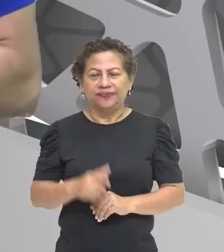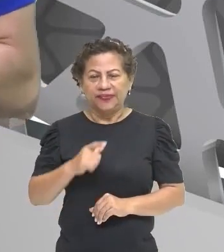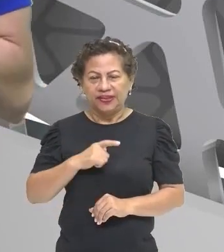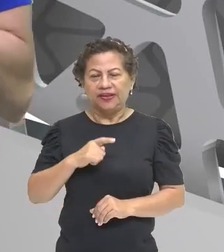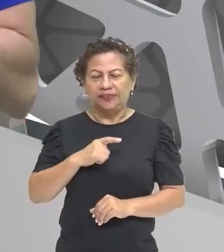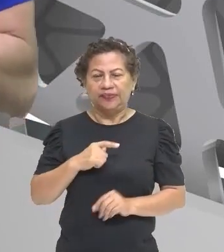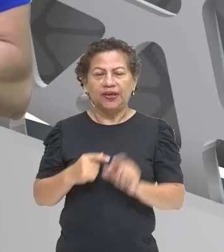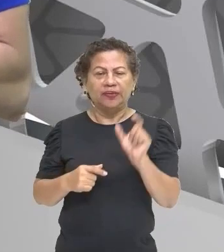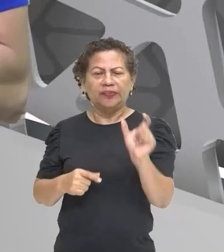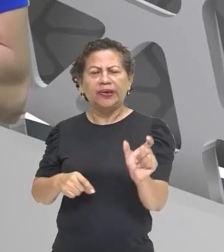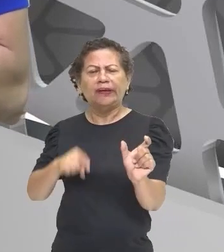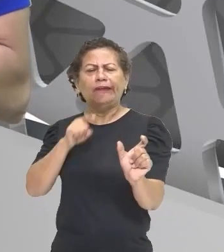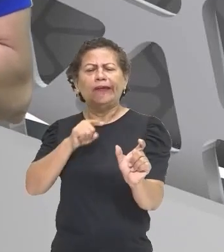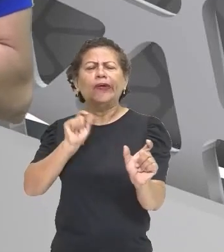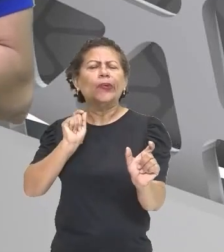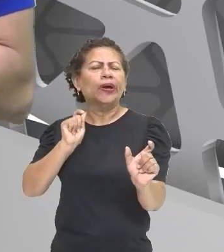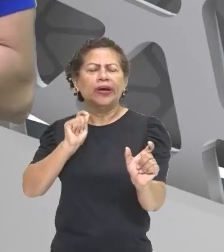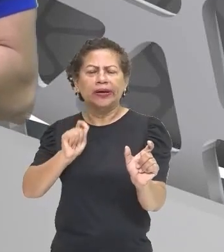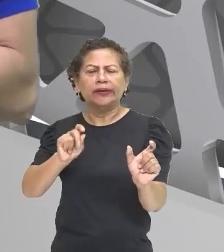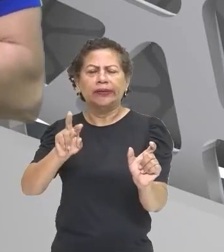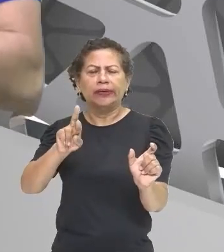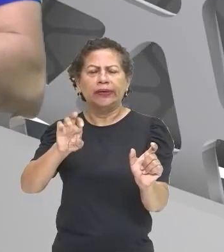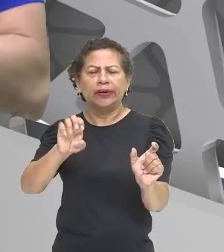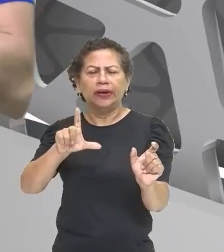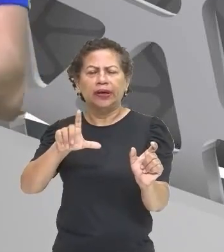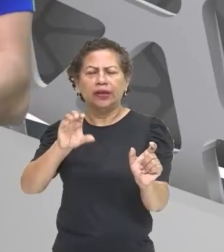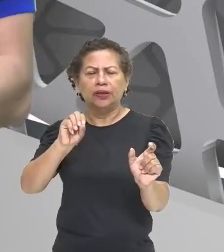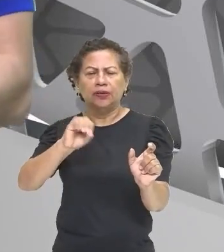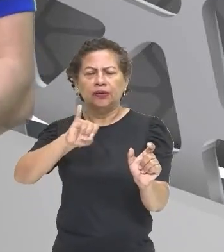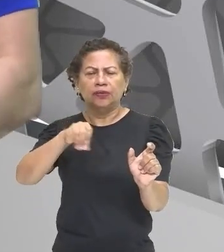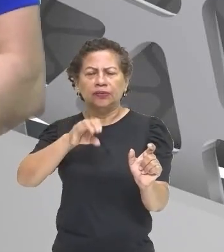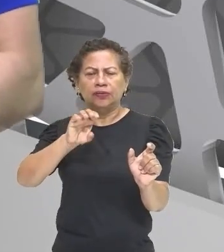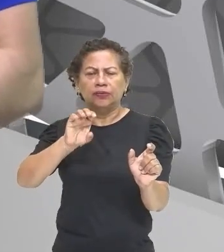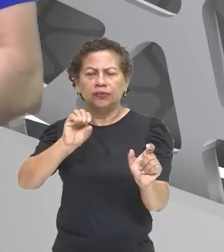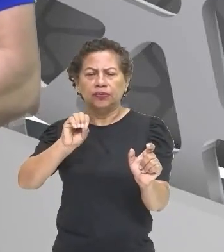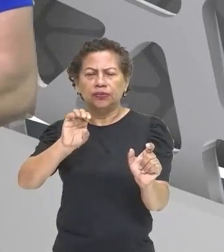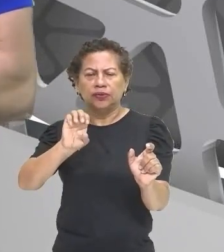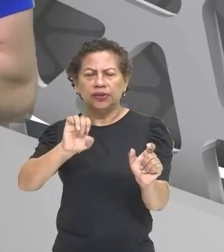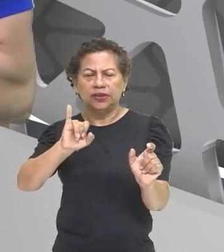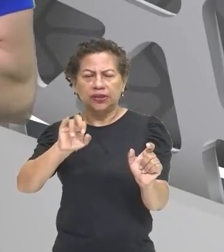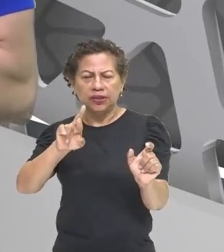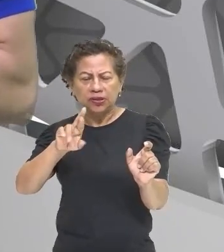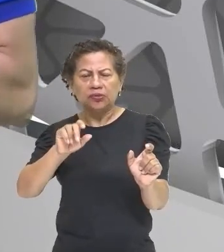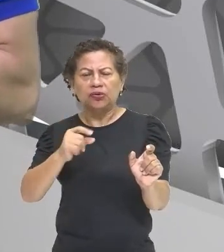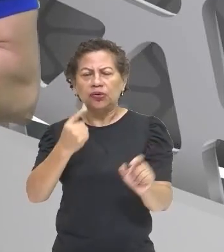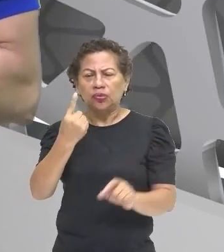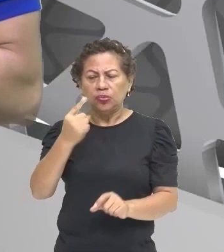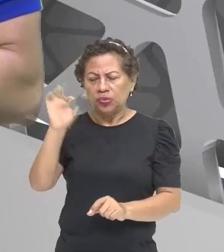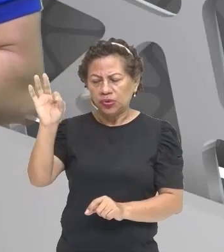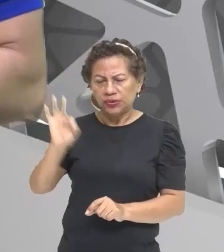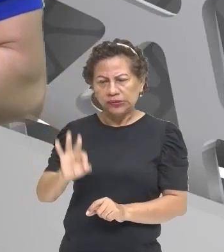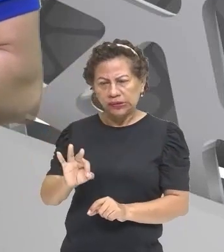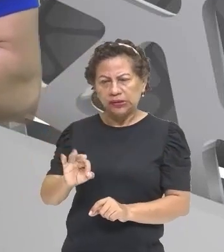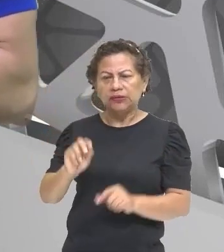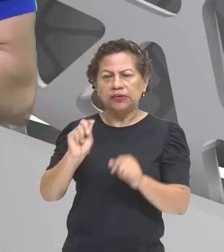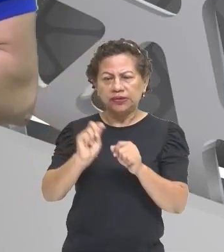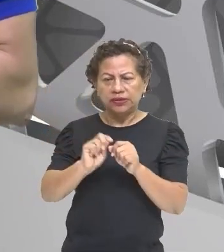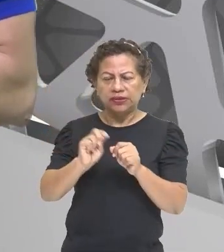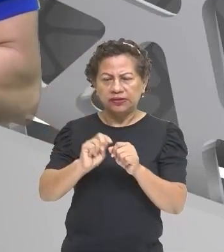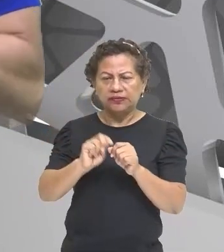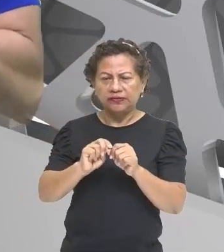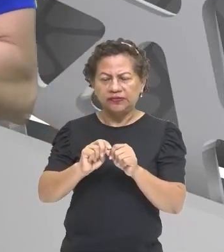bom? Que, apesar do quantitativo, é uma produção expressiva, 1% de tudo que se produz aqui no